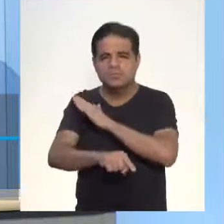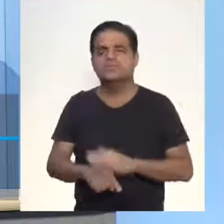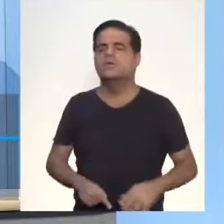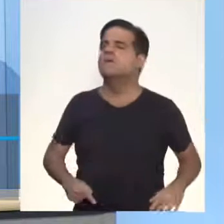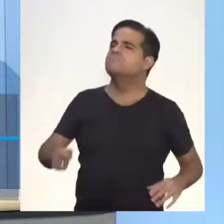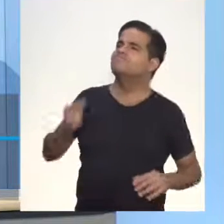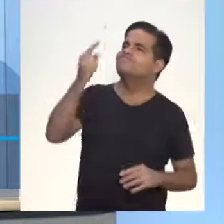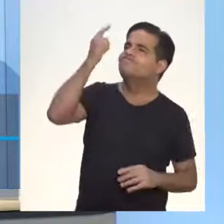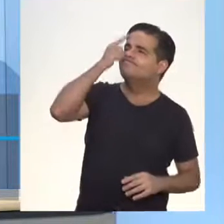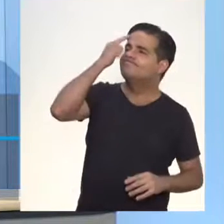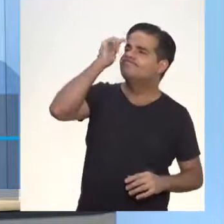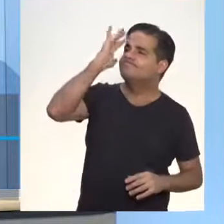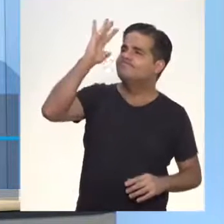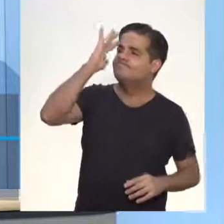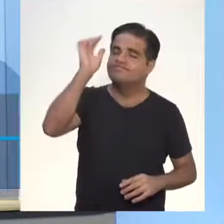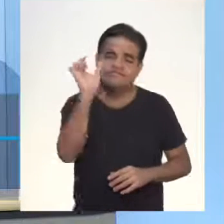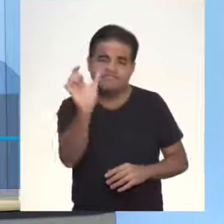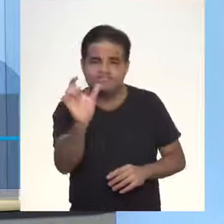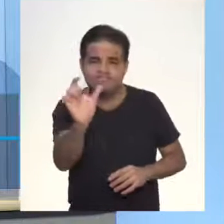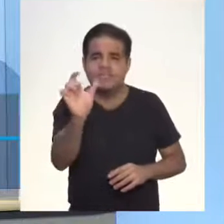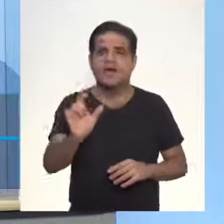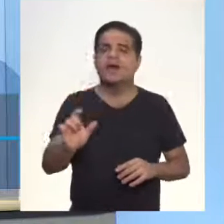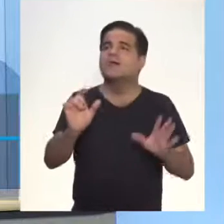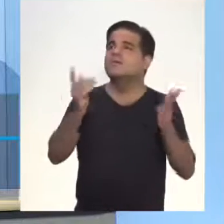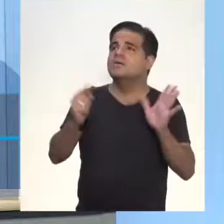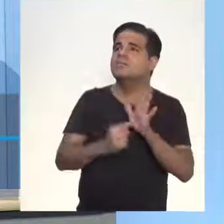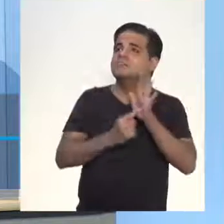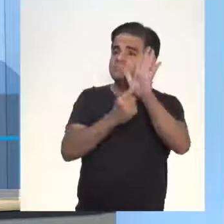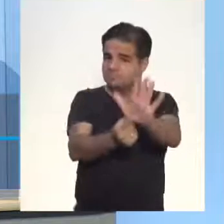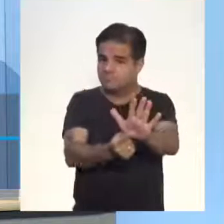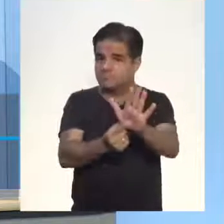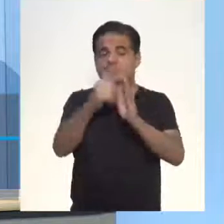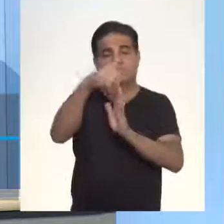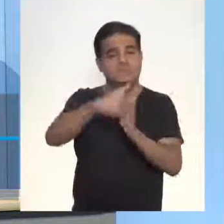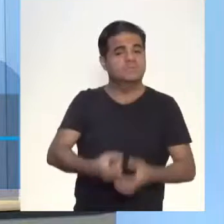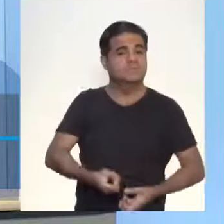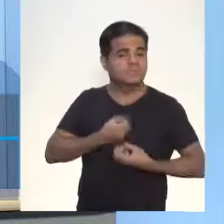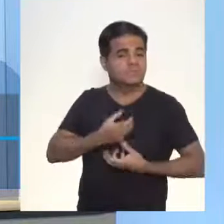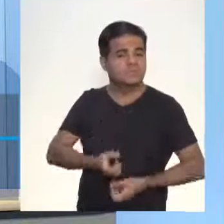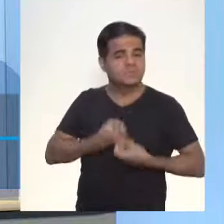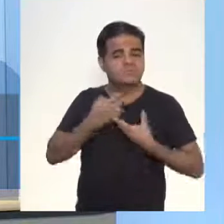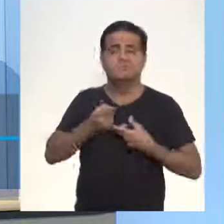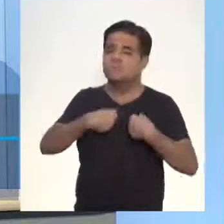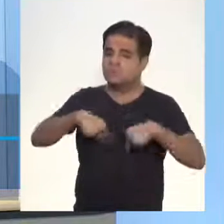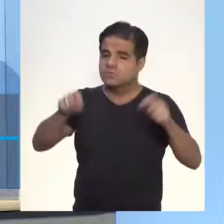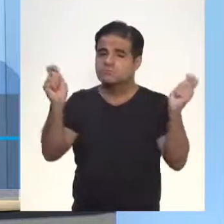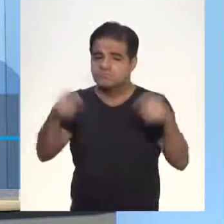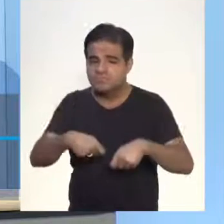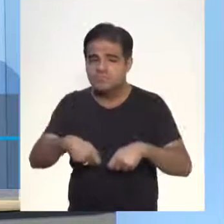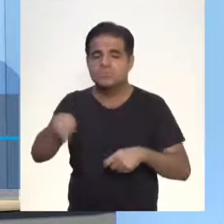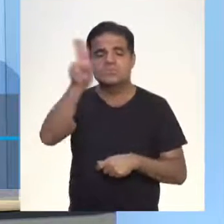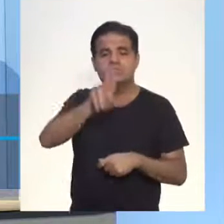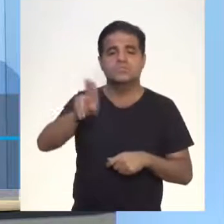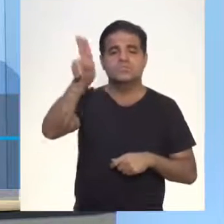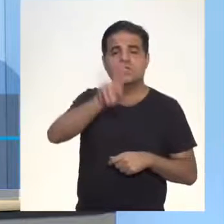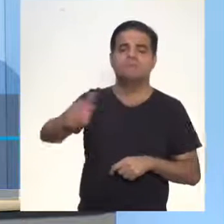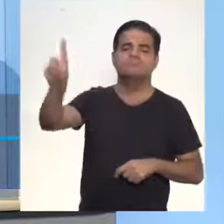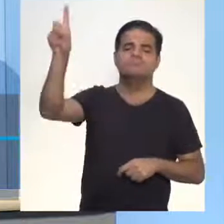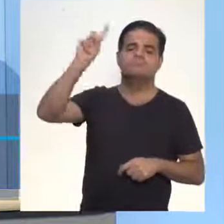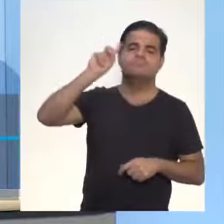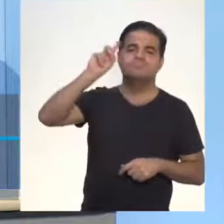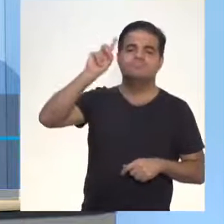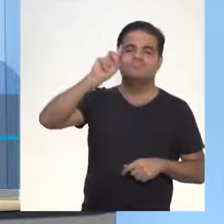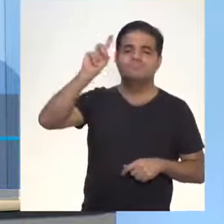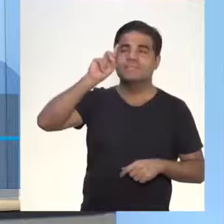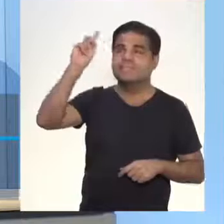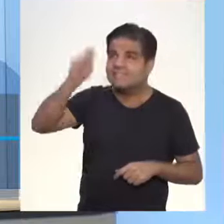vamos pensar em uma palavra, em um termo que aparece dentro desse poema e que nós podemos usar no dia a dia para verificar se ele